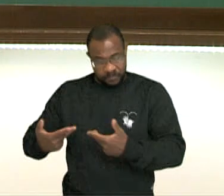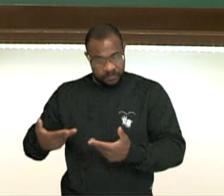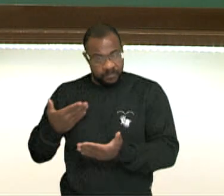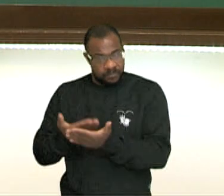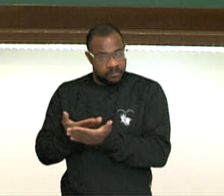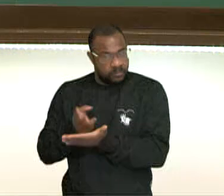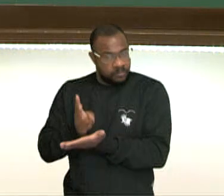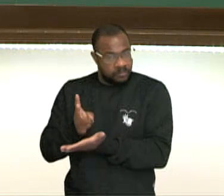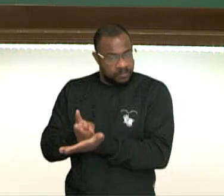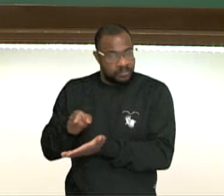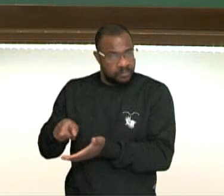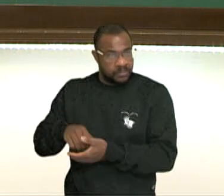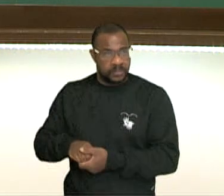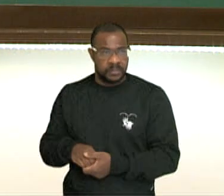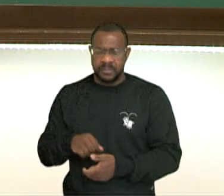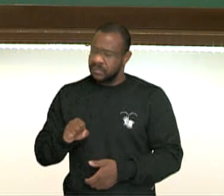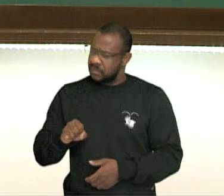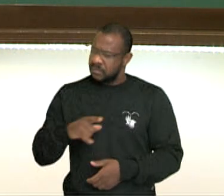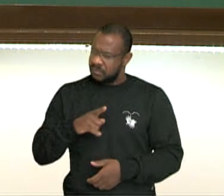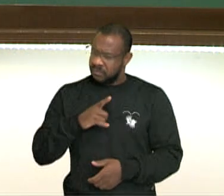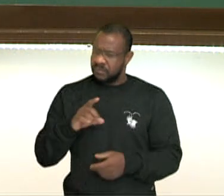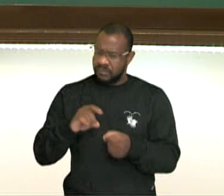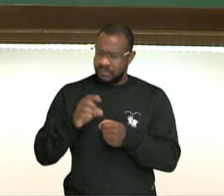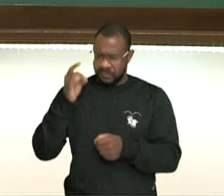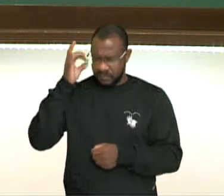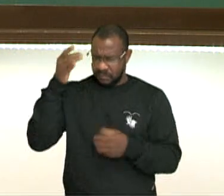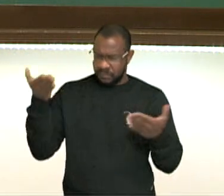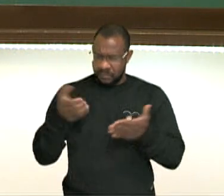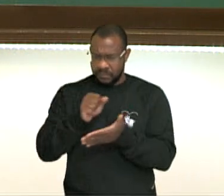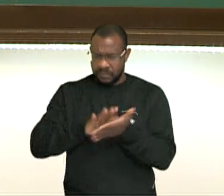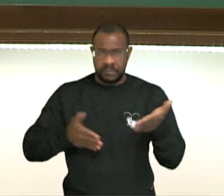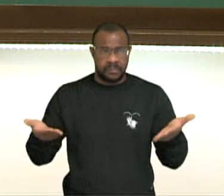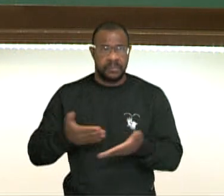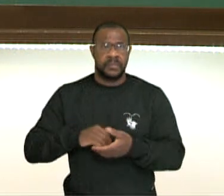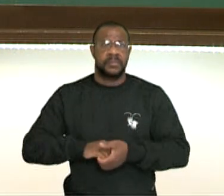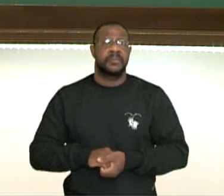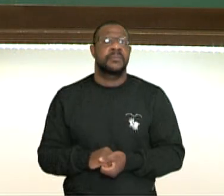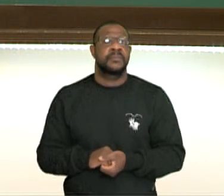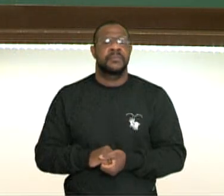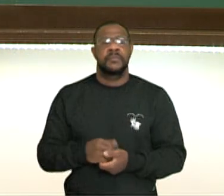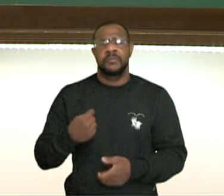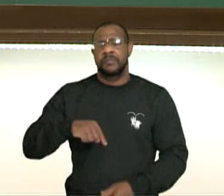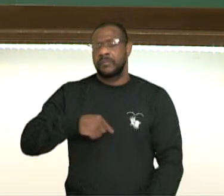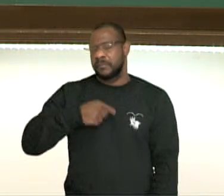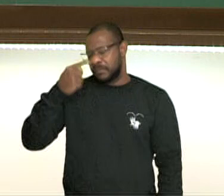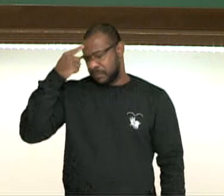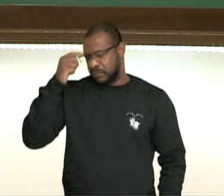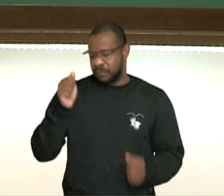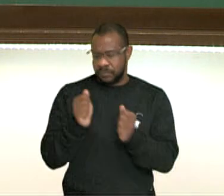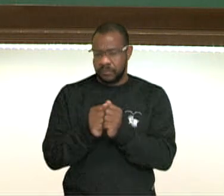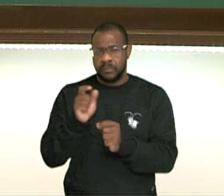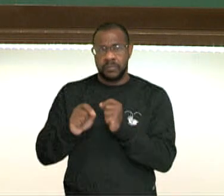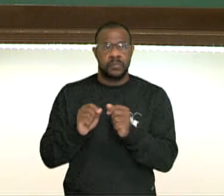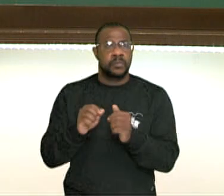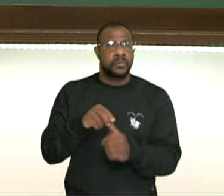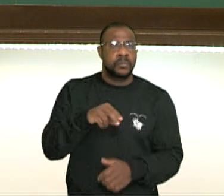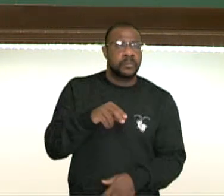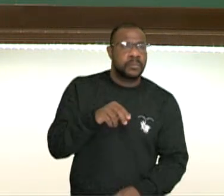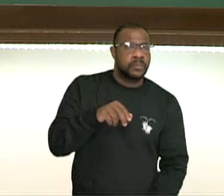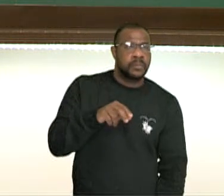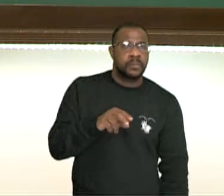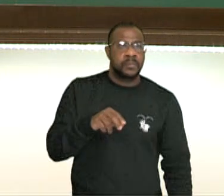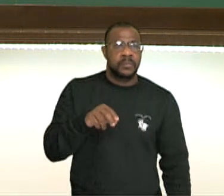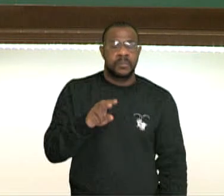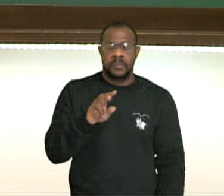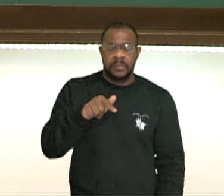disse antes, vai ficar fácil de fazer os próximos exercícios. Vamos analisar ali. Vamos pensar juntos o que o quando quer dizer.